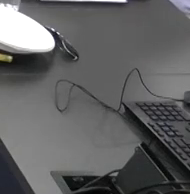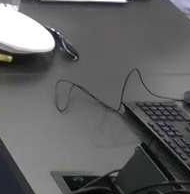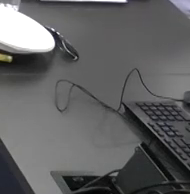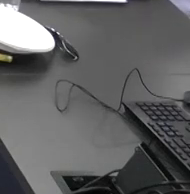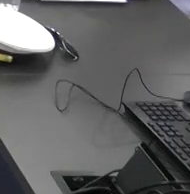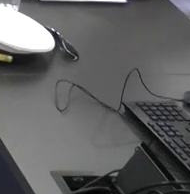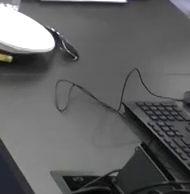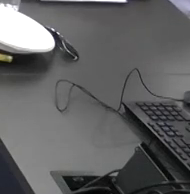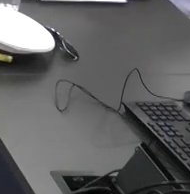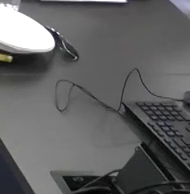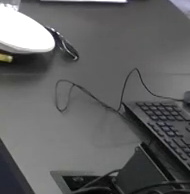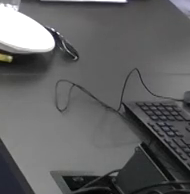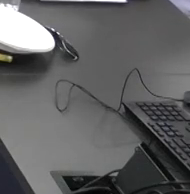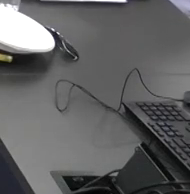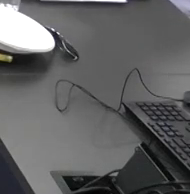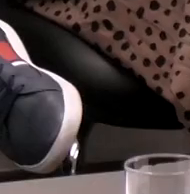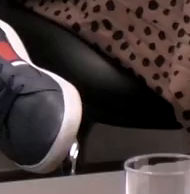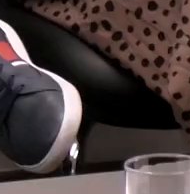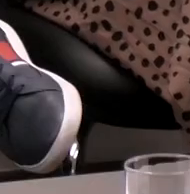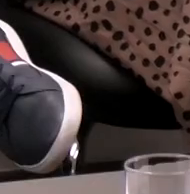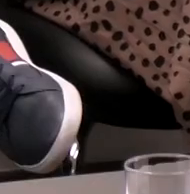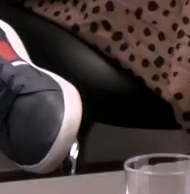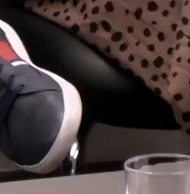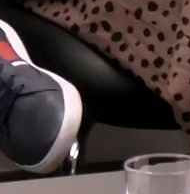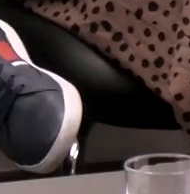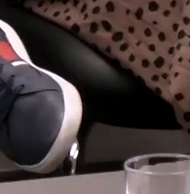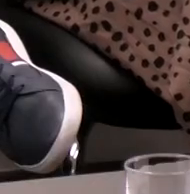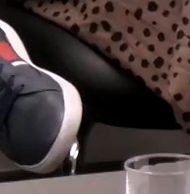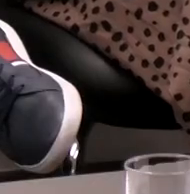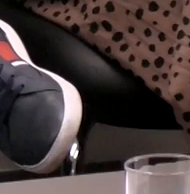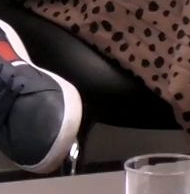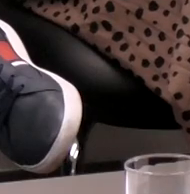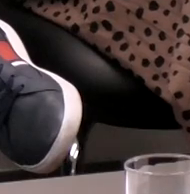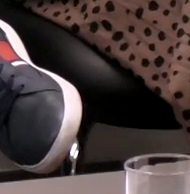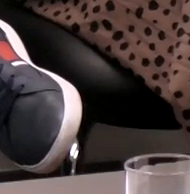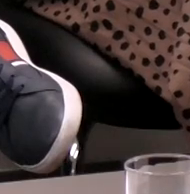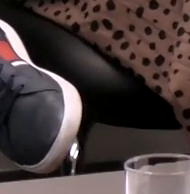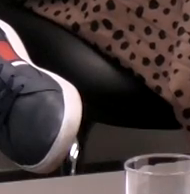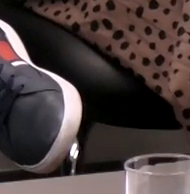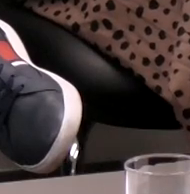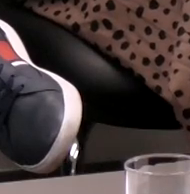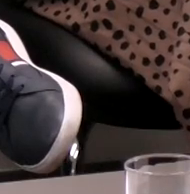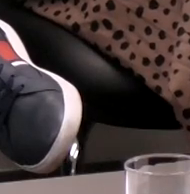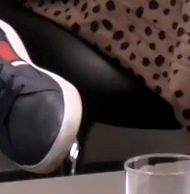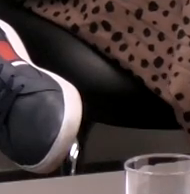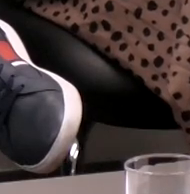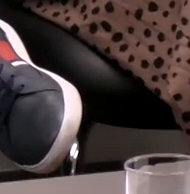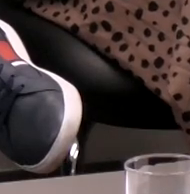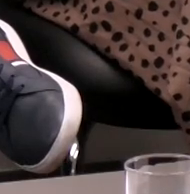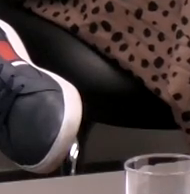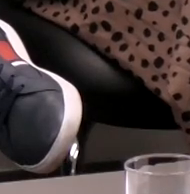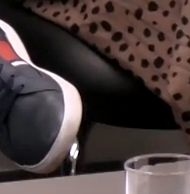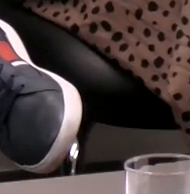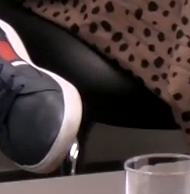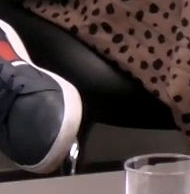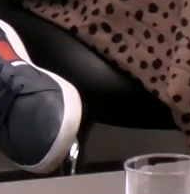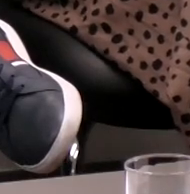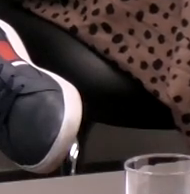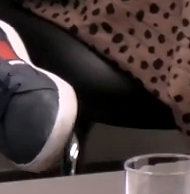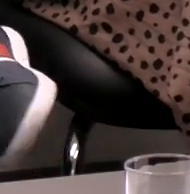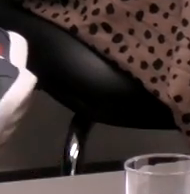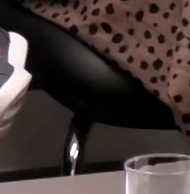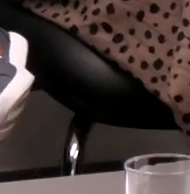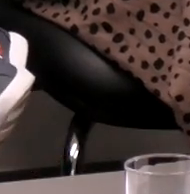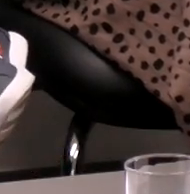tribunal marítimo tem a ver com a questão penal militar. Não, senhor. O tribunal ele existe exclusivamente para